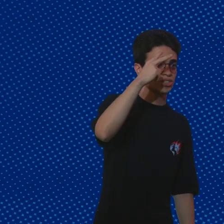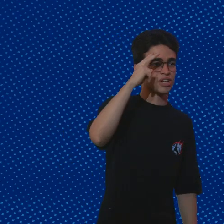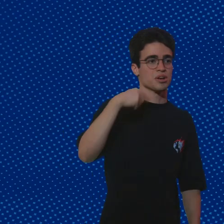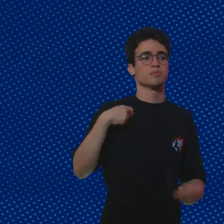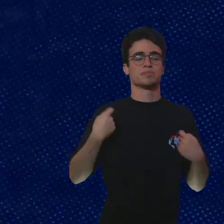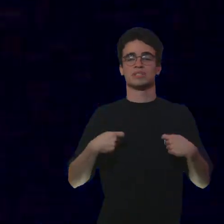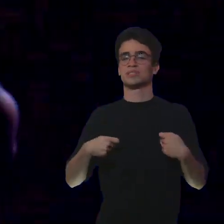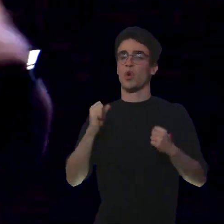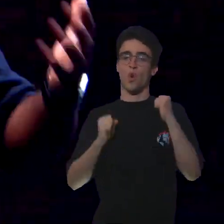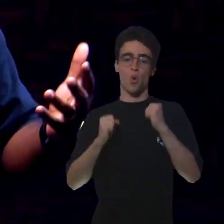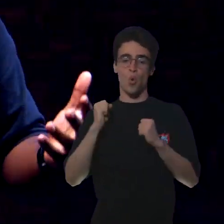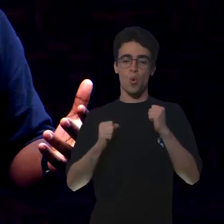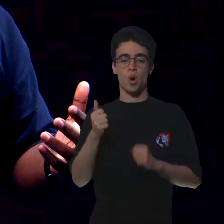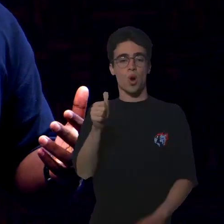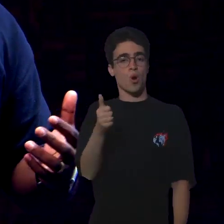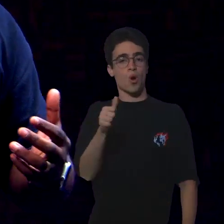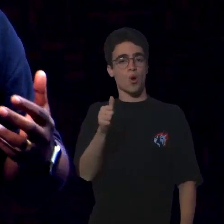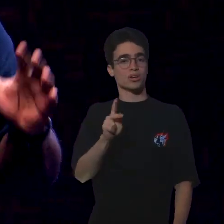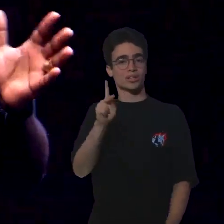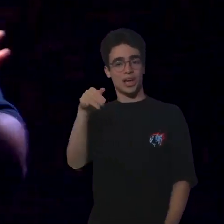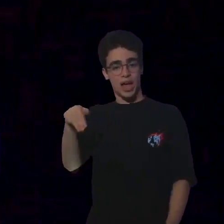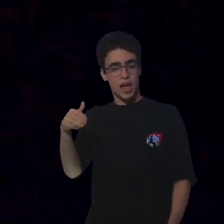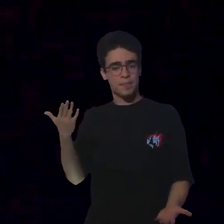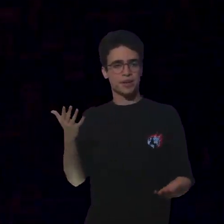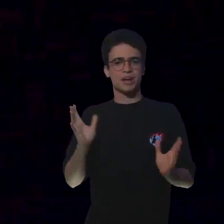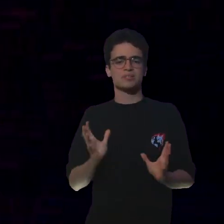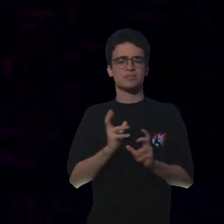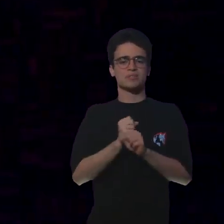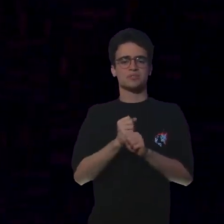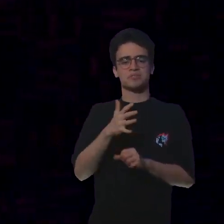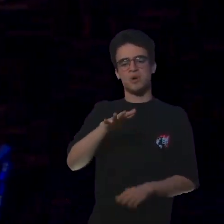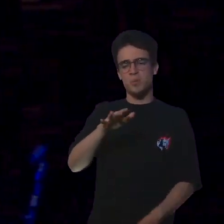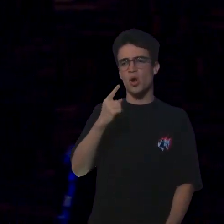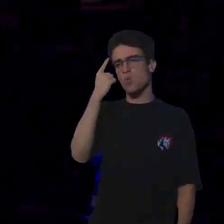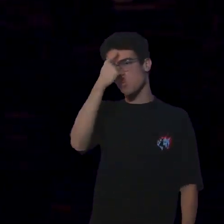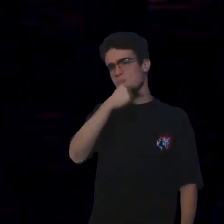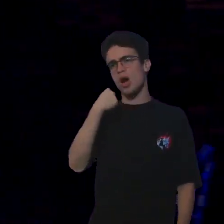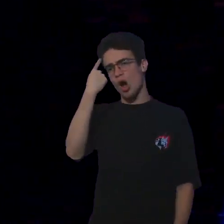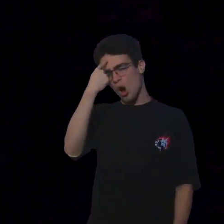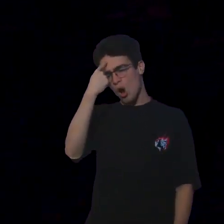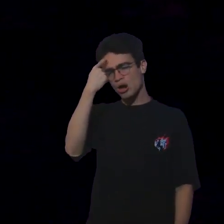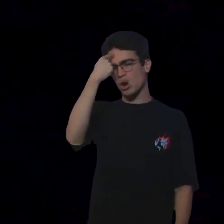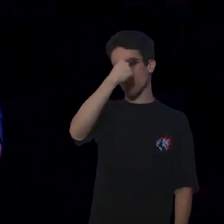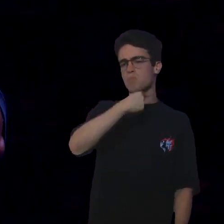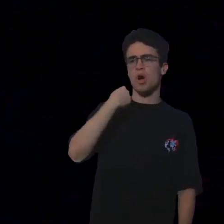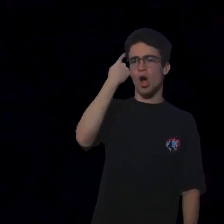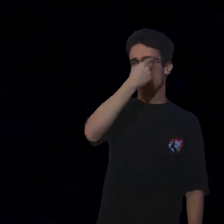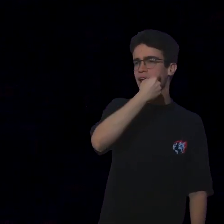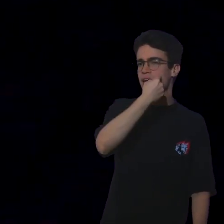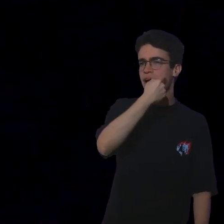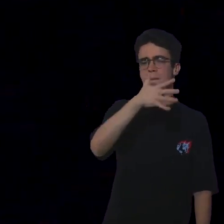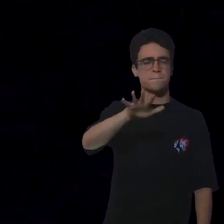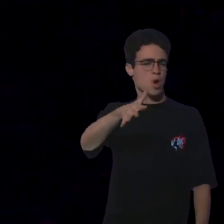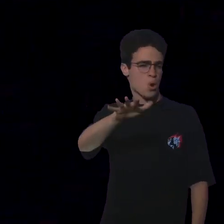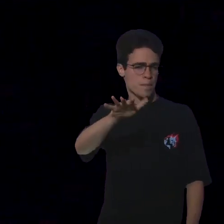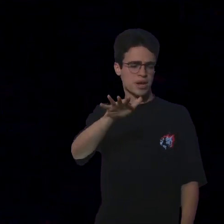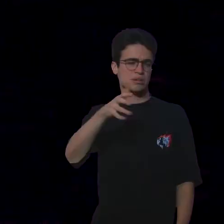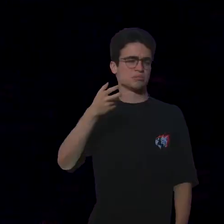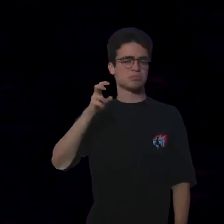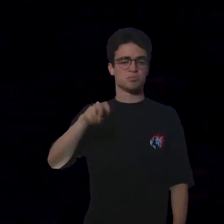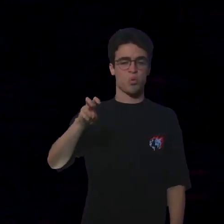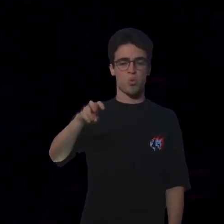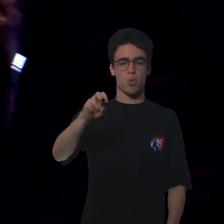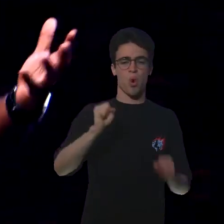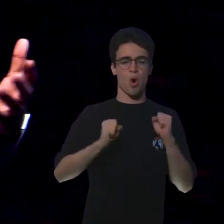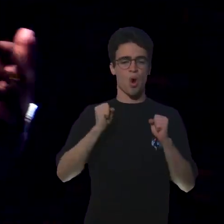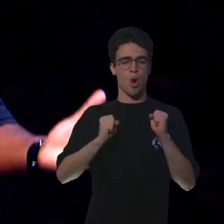11 quilômetros, pelos treinos, né? Isso dá uma média de 1 hora, 1h10 de corrida. E isso é